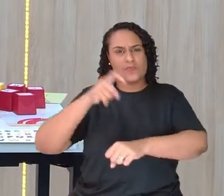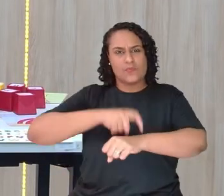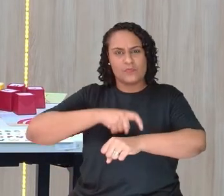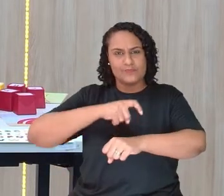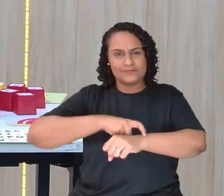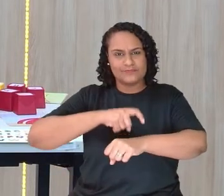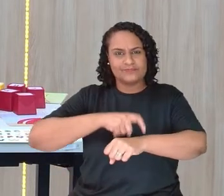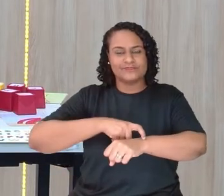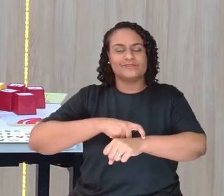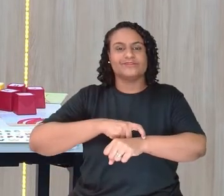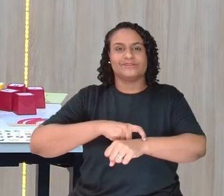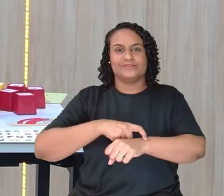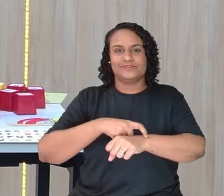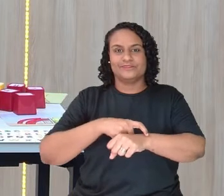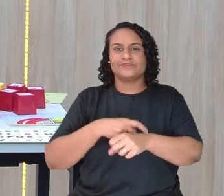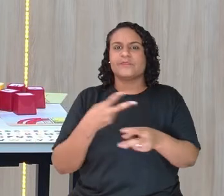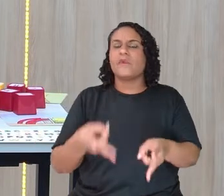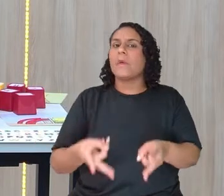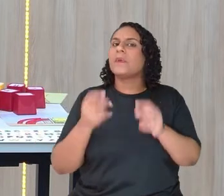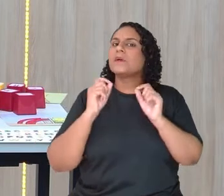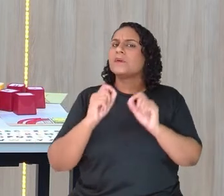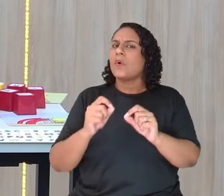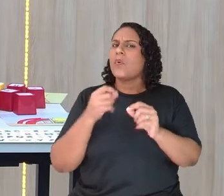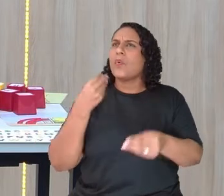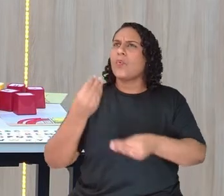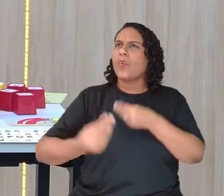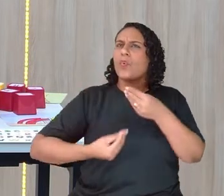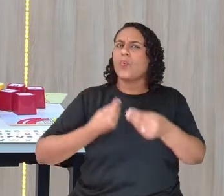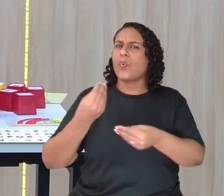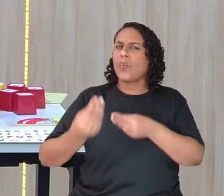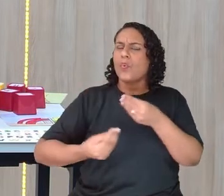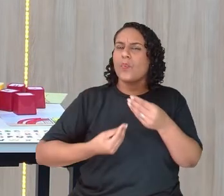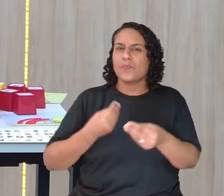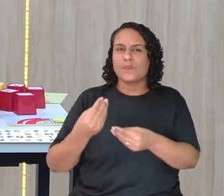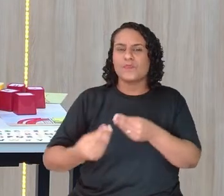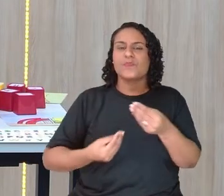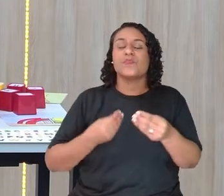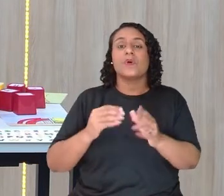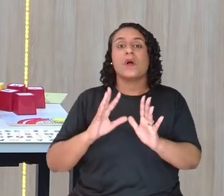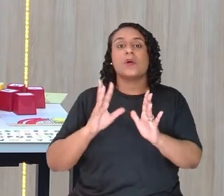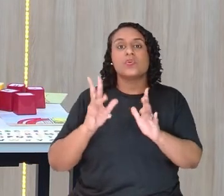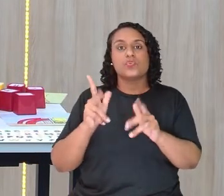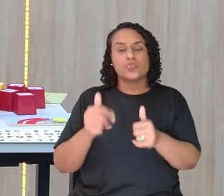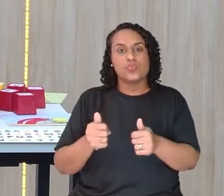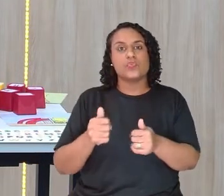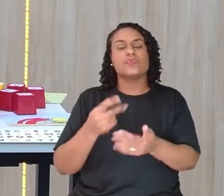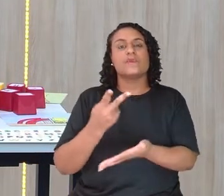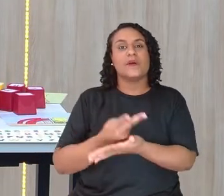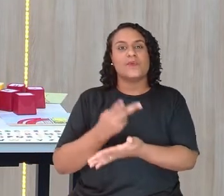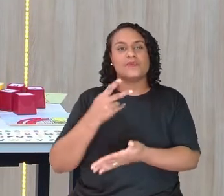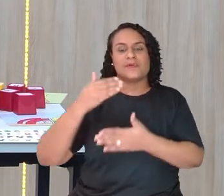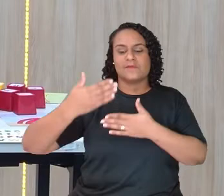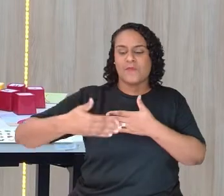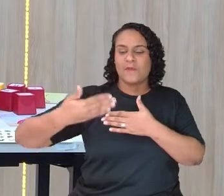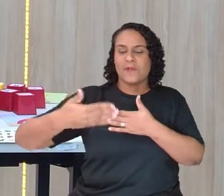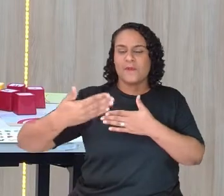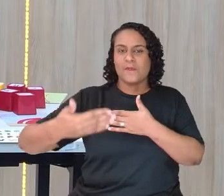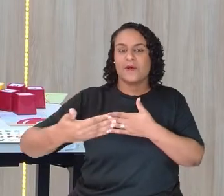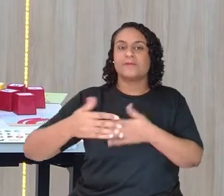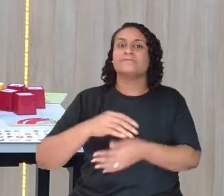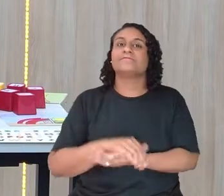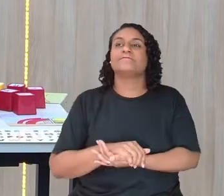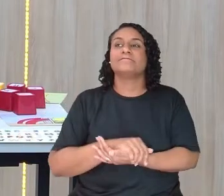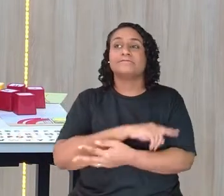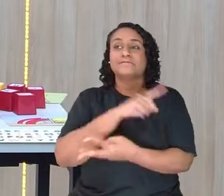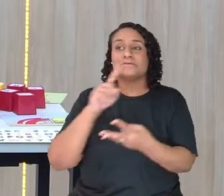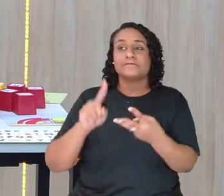temporal, e vamos perceber como tudo isso vai acontecendo. Outro